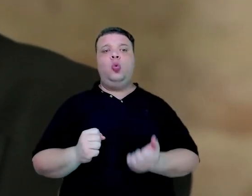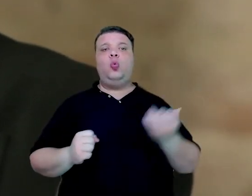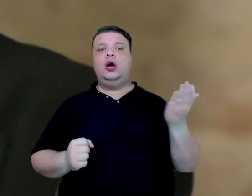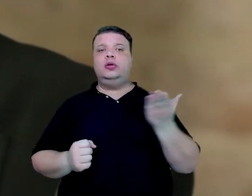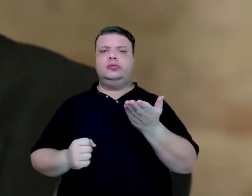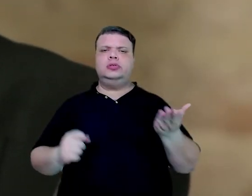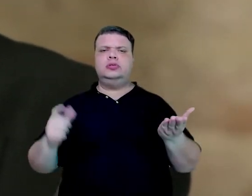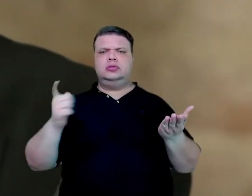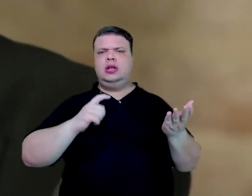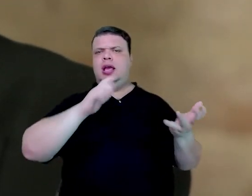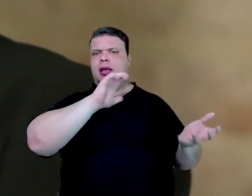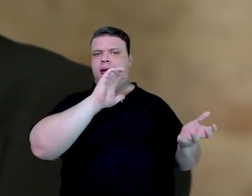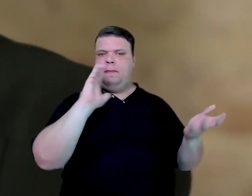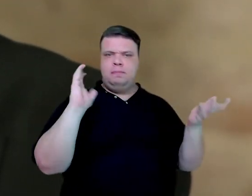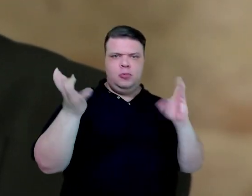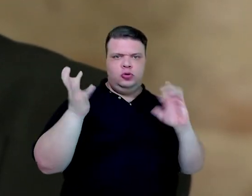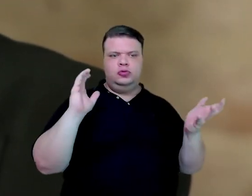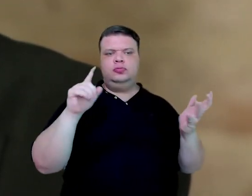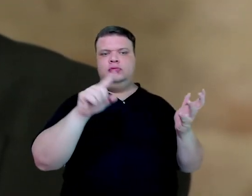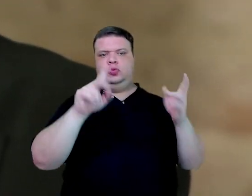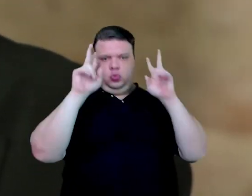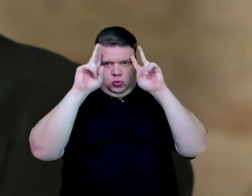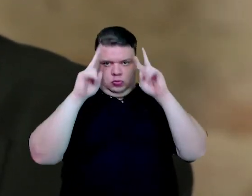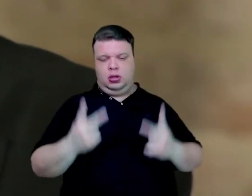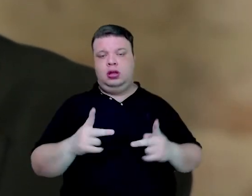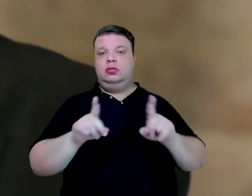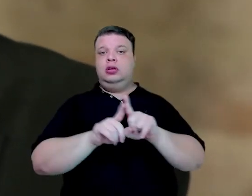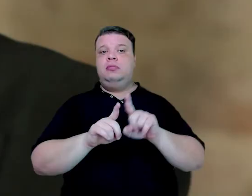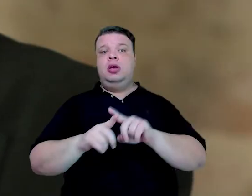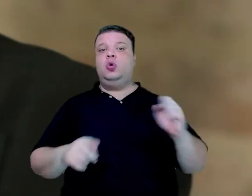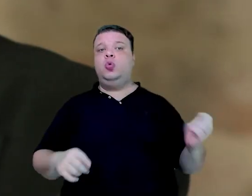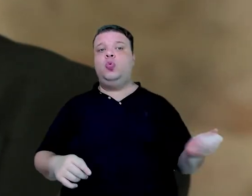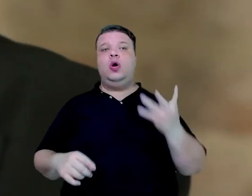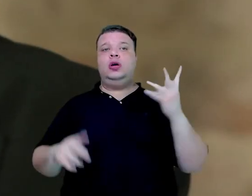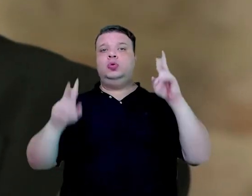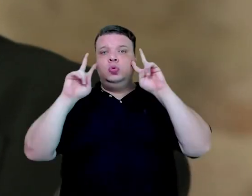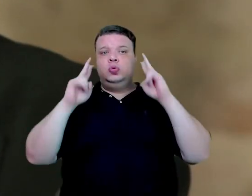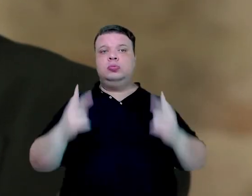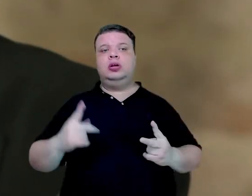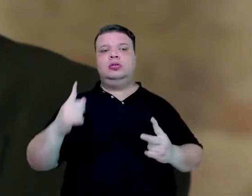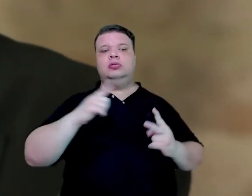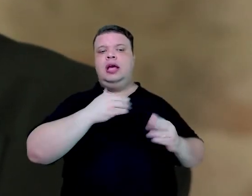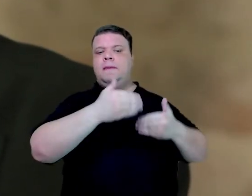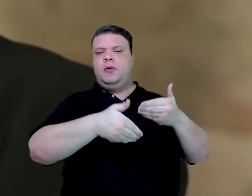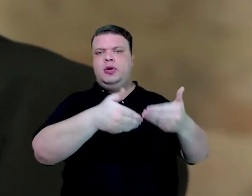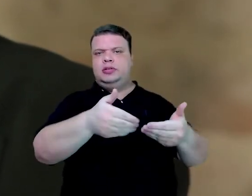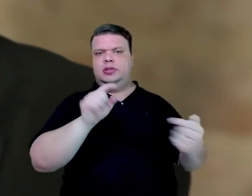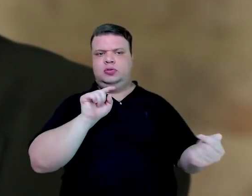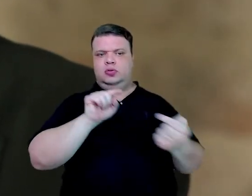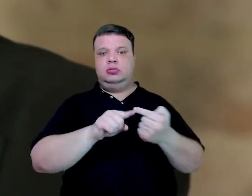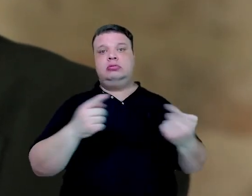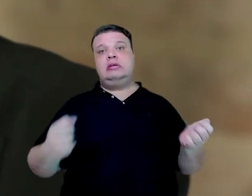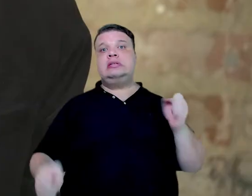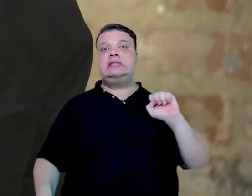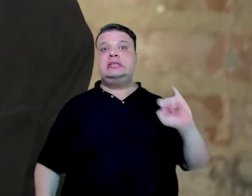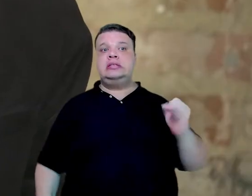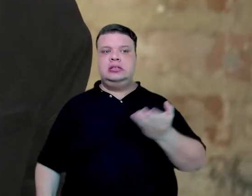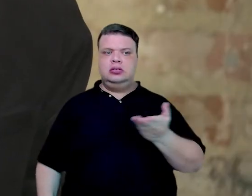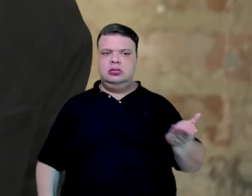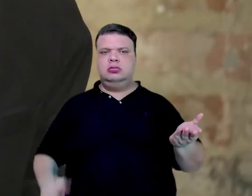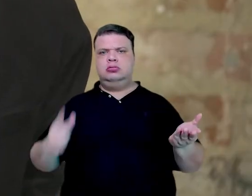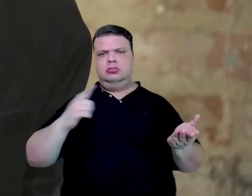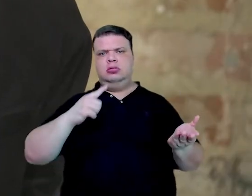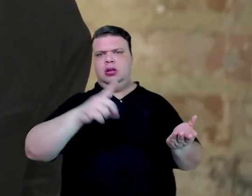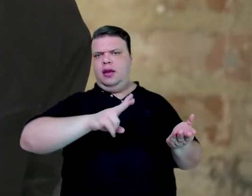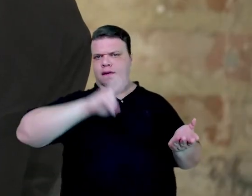também interfere nesses processos. E se isso é intensificadamente de forma antrópica ou